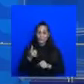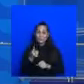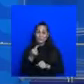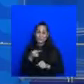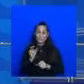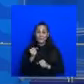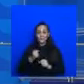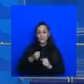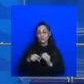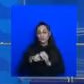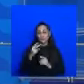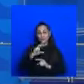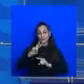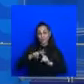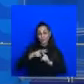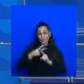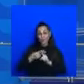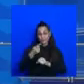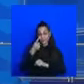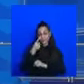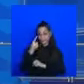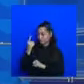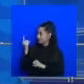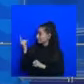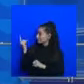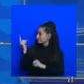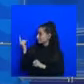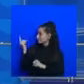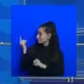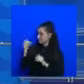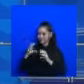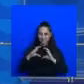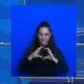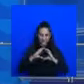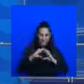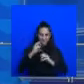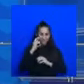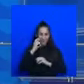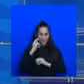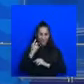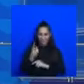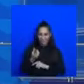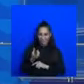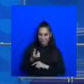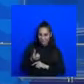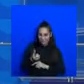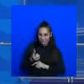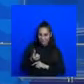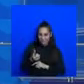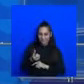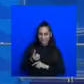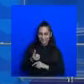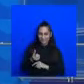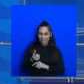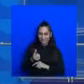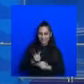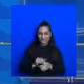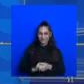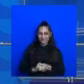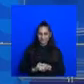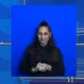sexto e último número do segundo sorteio da dupla cena. Bola rosa, 16. Rosa, número